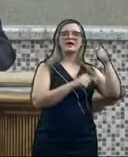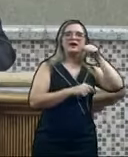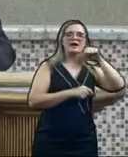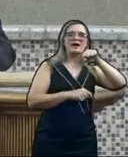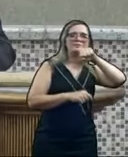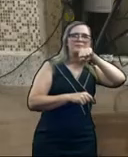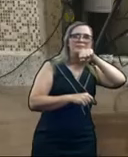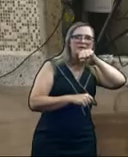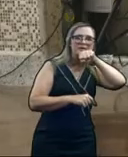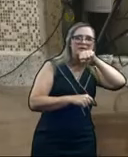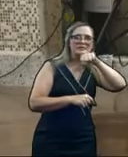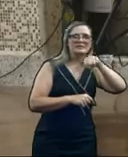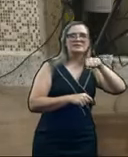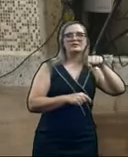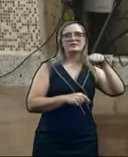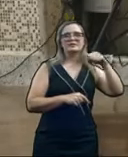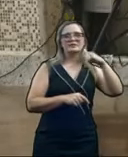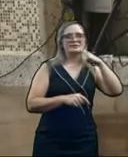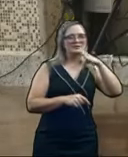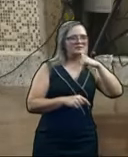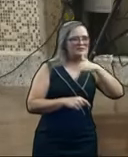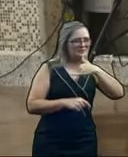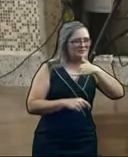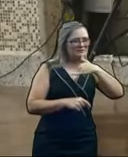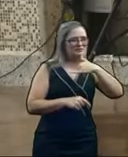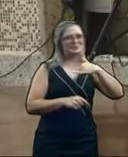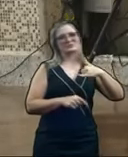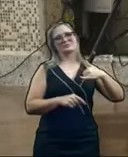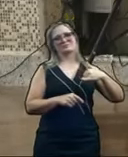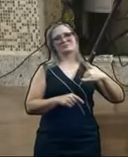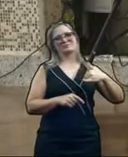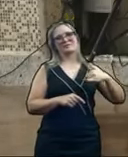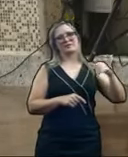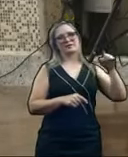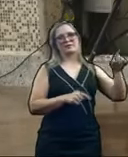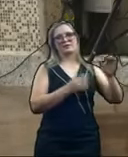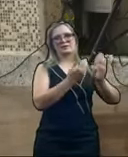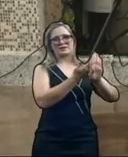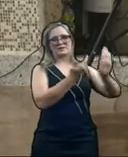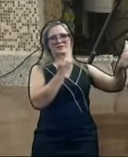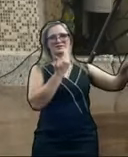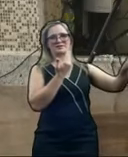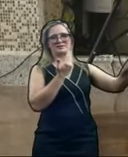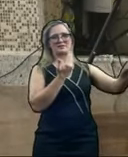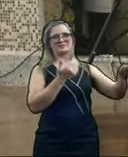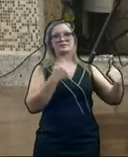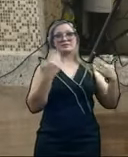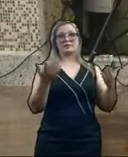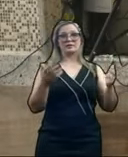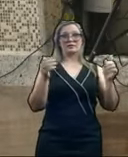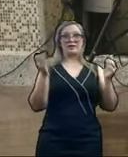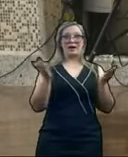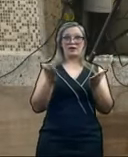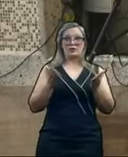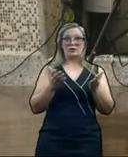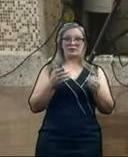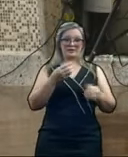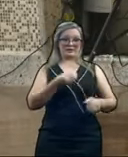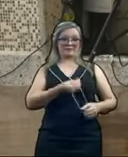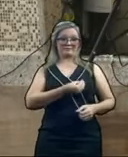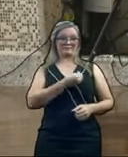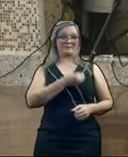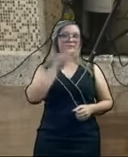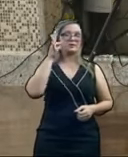bom então ele fala eu sou Jacó que enganei meu pai que roubei a propria